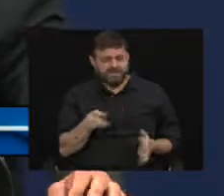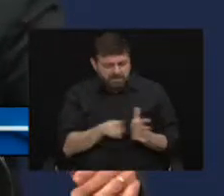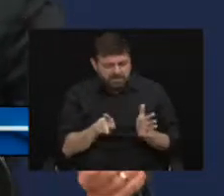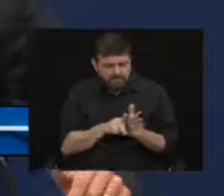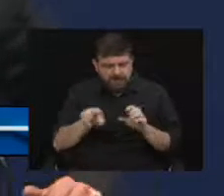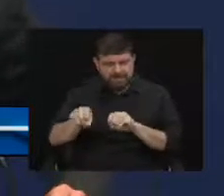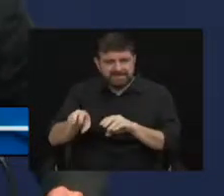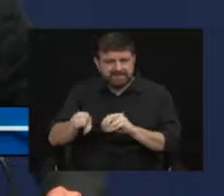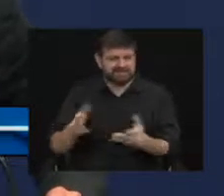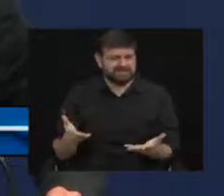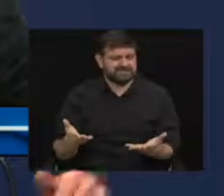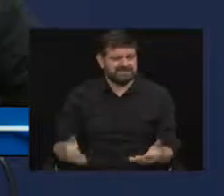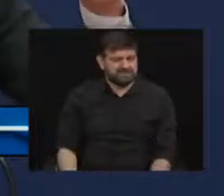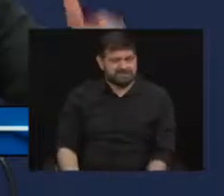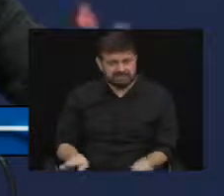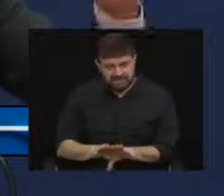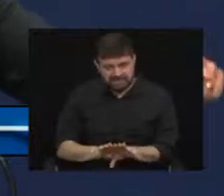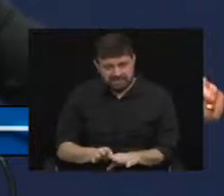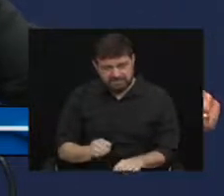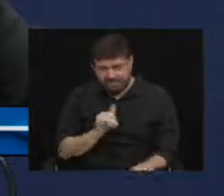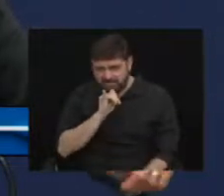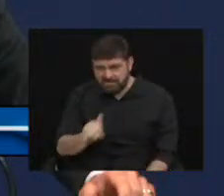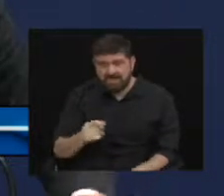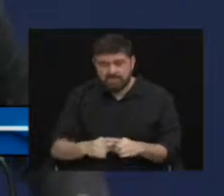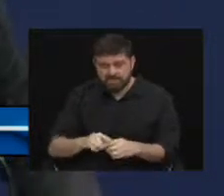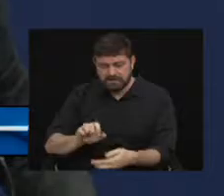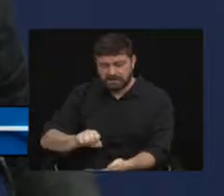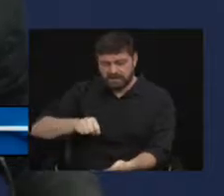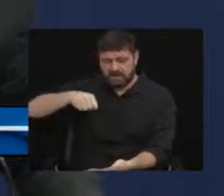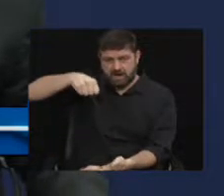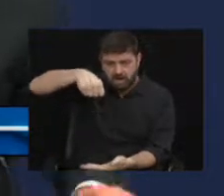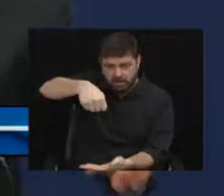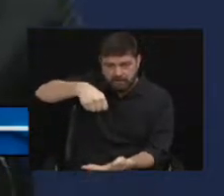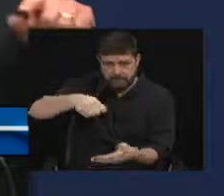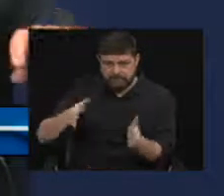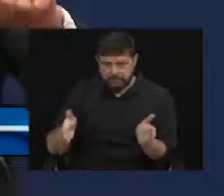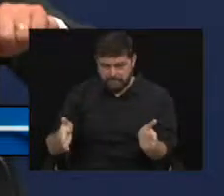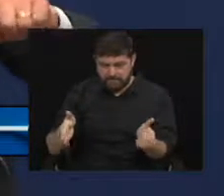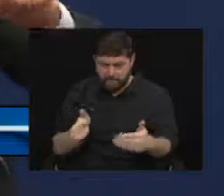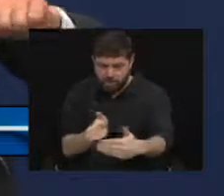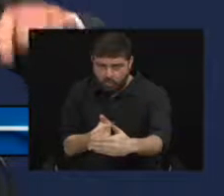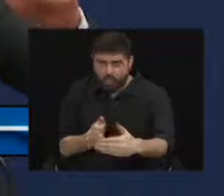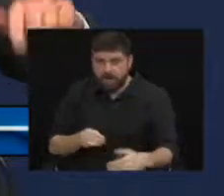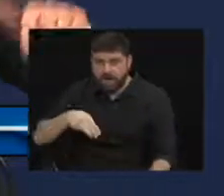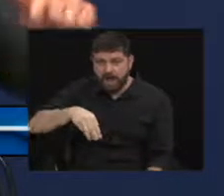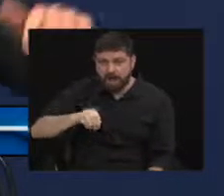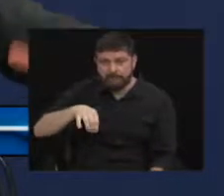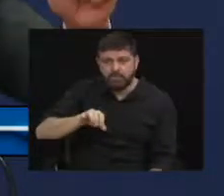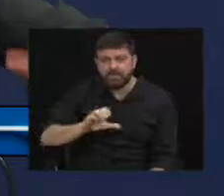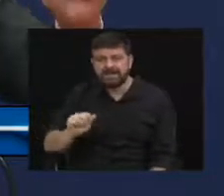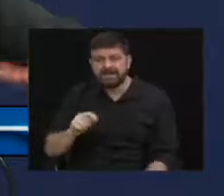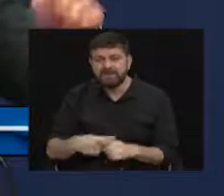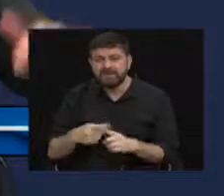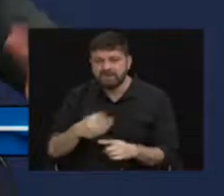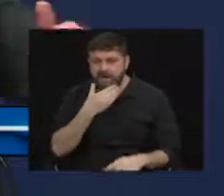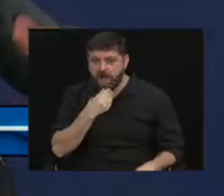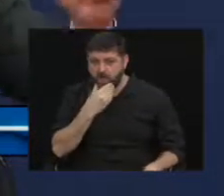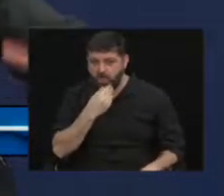E recentemente, o tal do baú da Mônica, 1 por unidade,